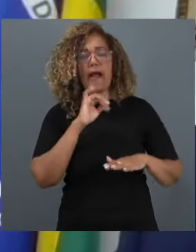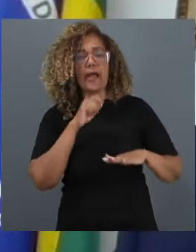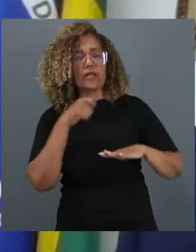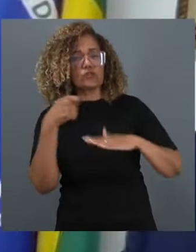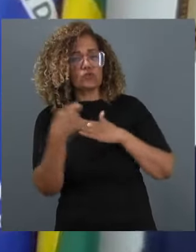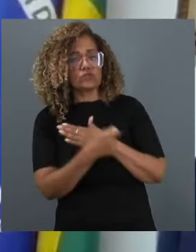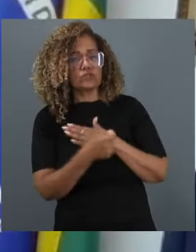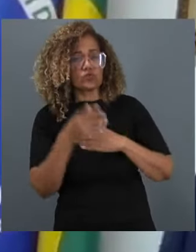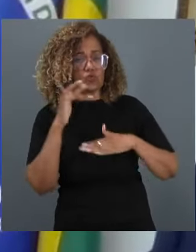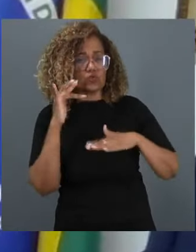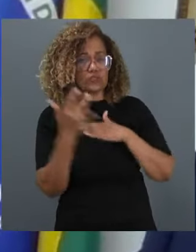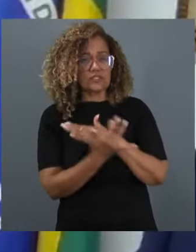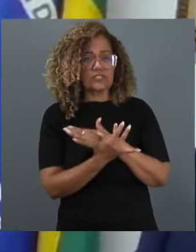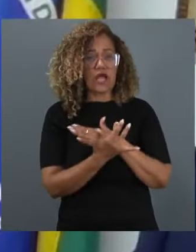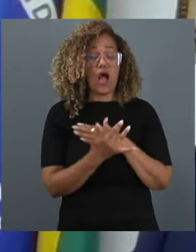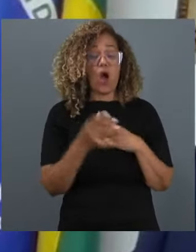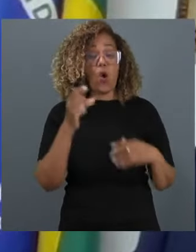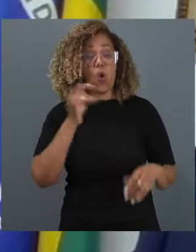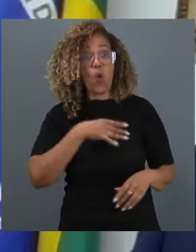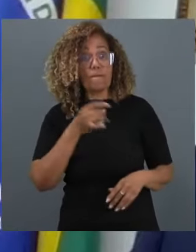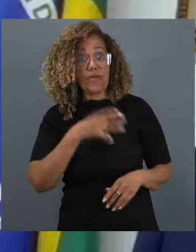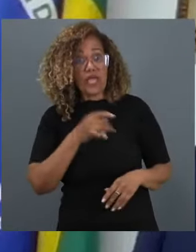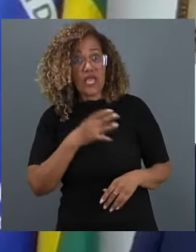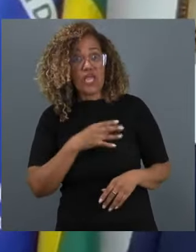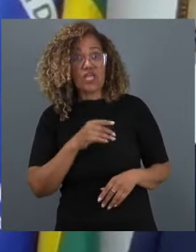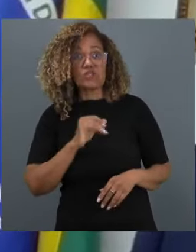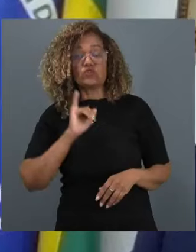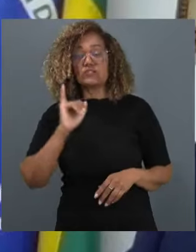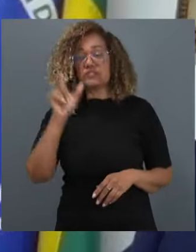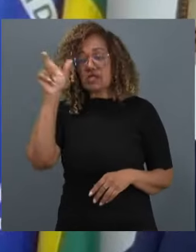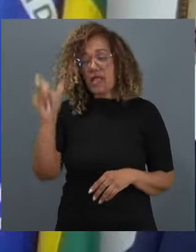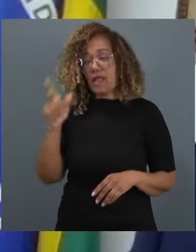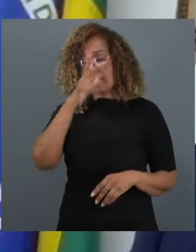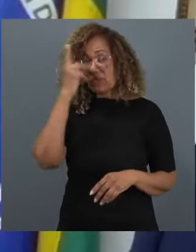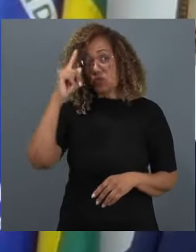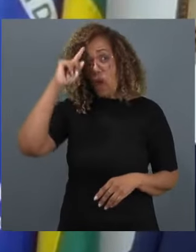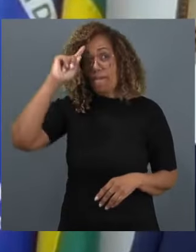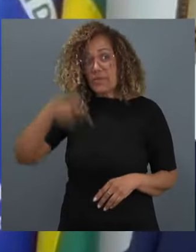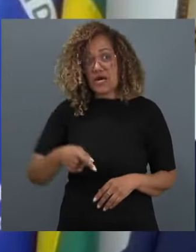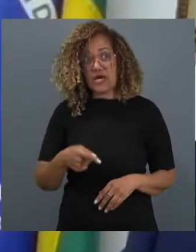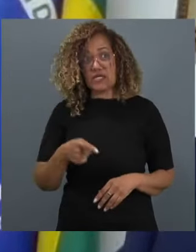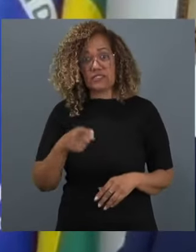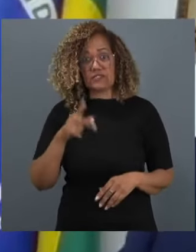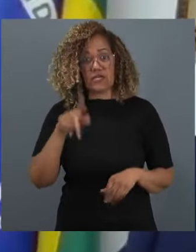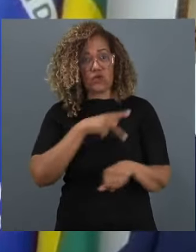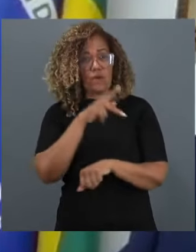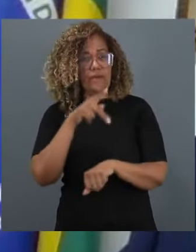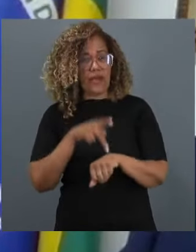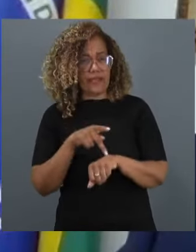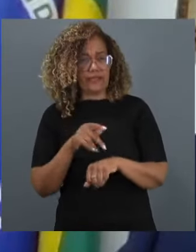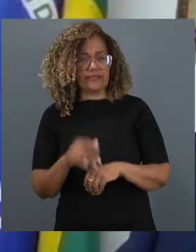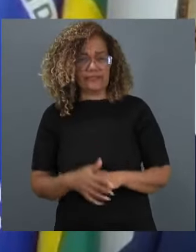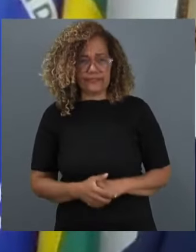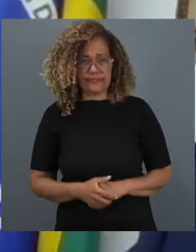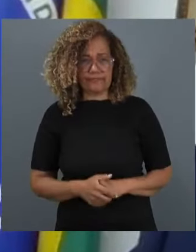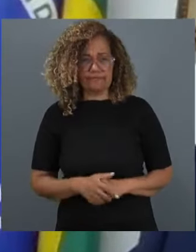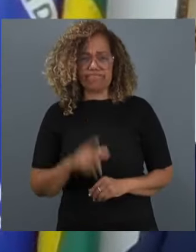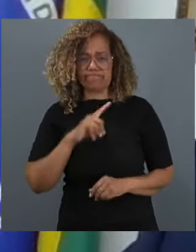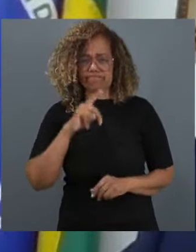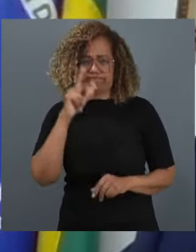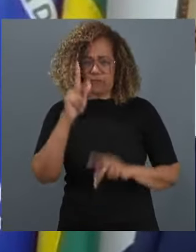de retaliação de quem manda e desmanda nesse país. Esse país é feito de gente